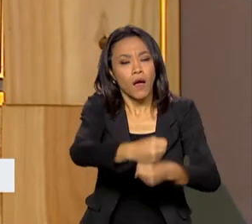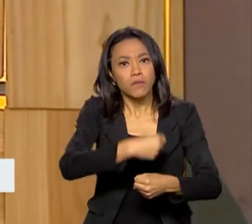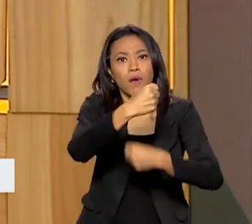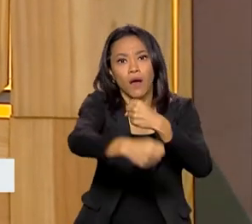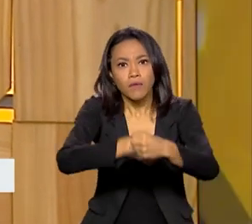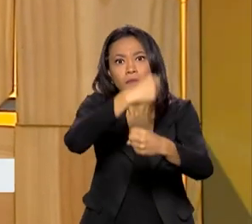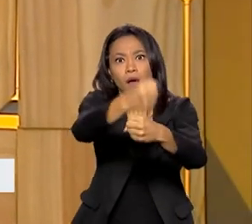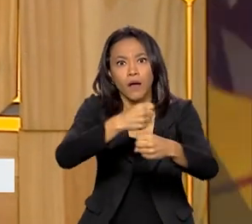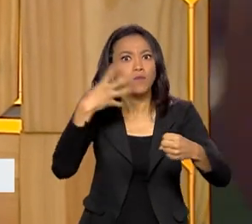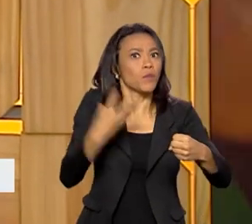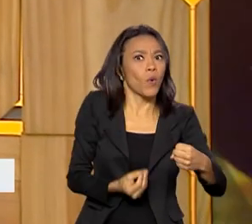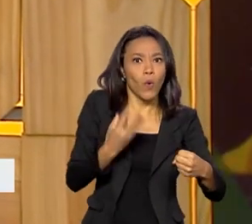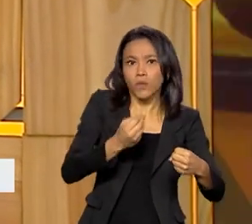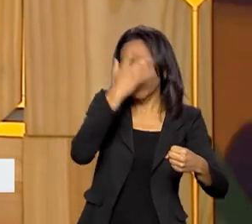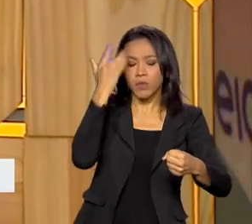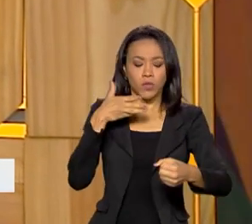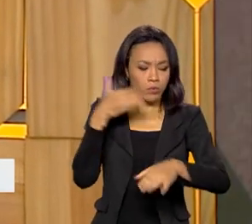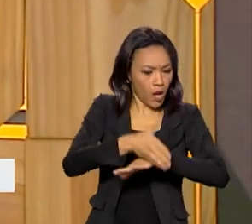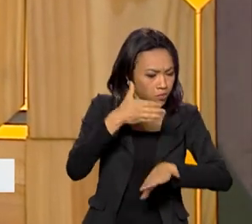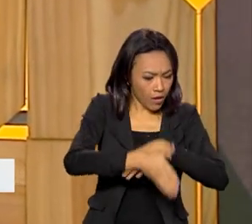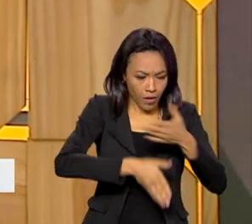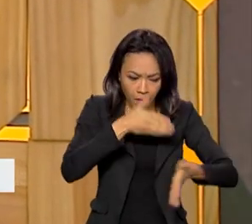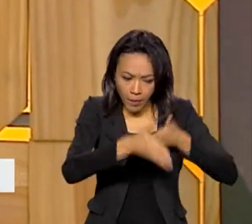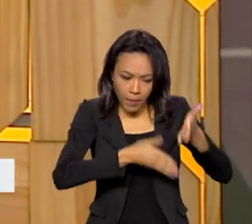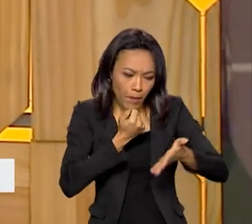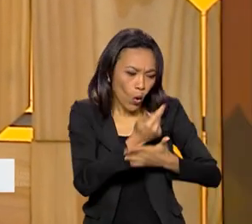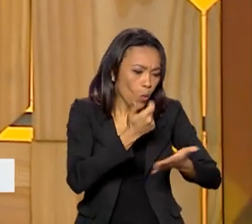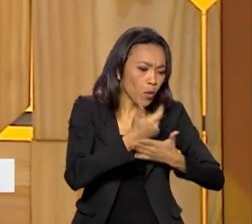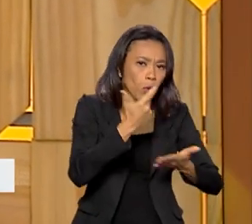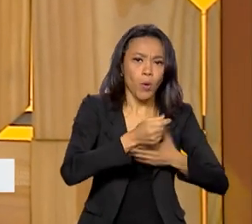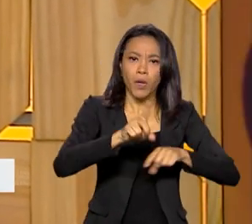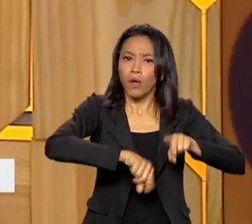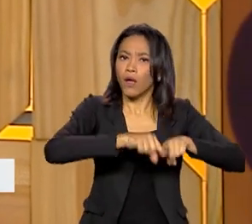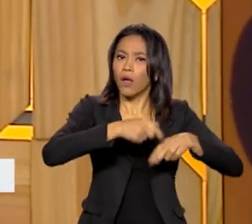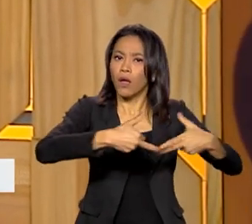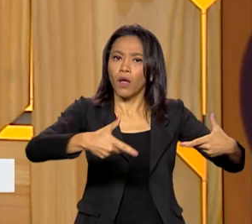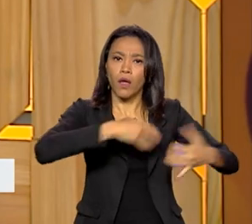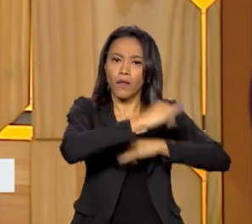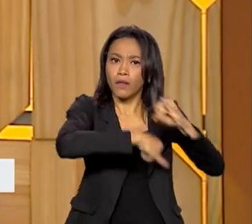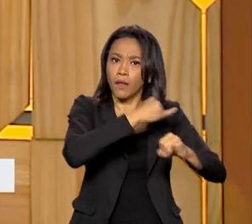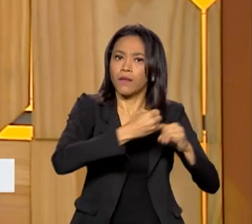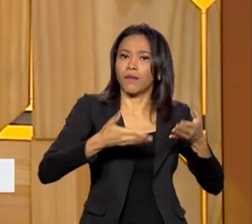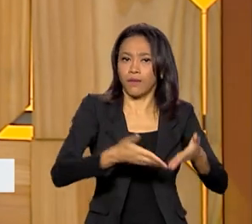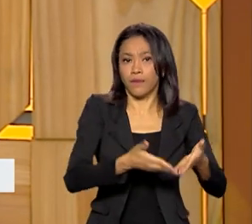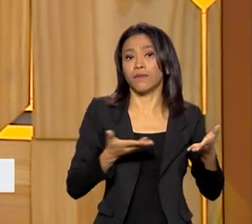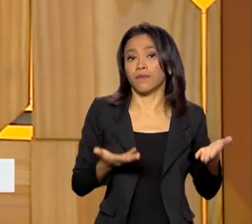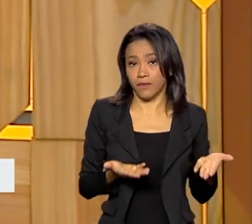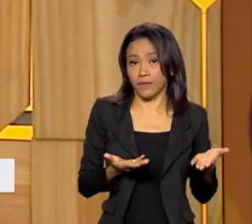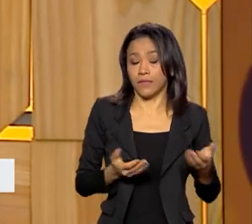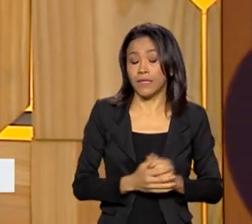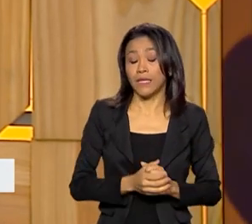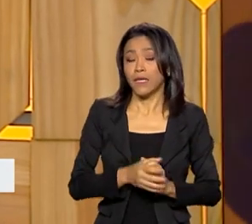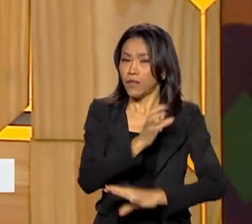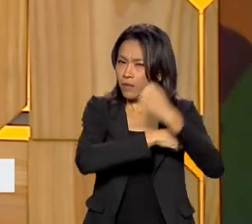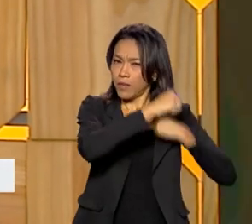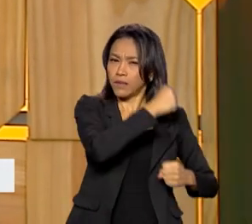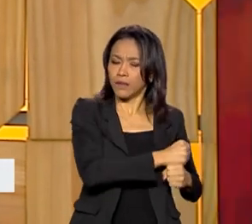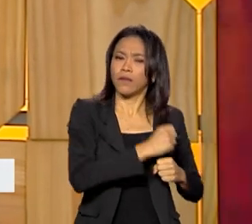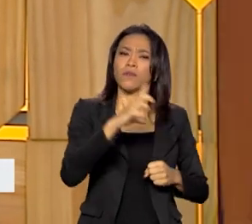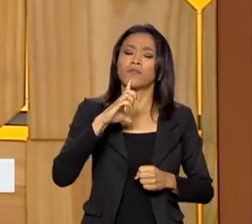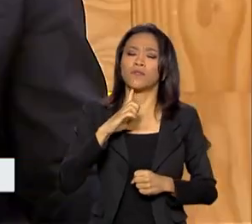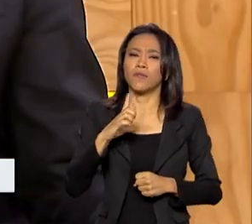é mais demandado por esses eventos sazonais. Ano passado, de fato, nós tivemos um